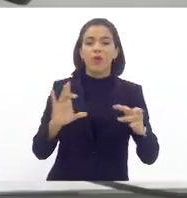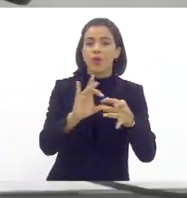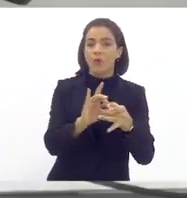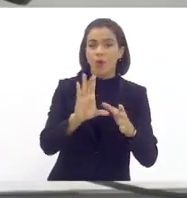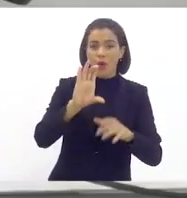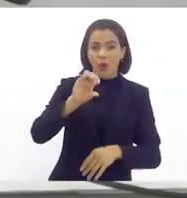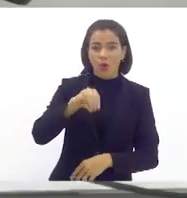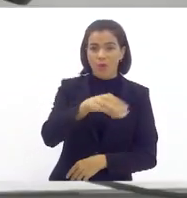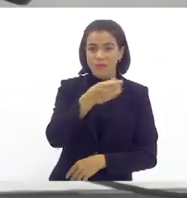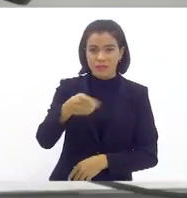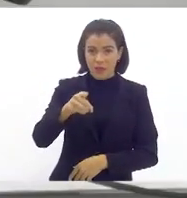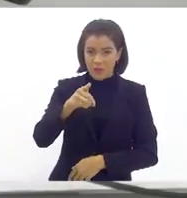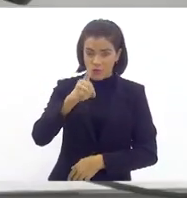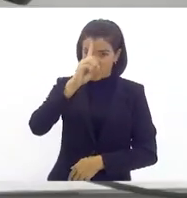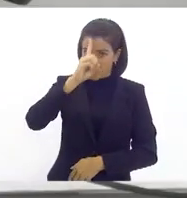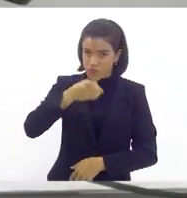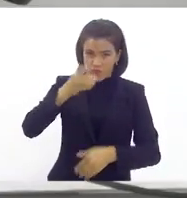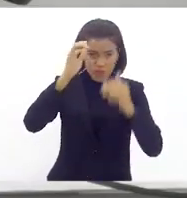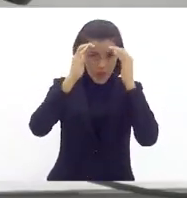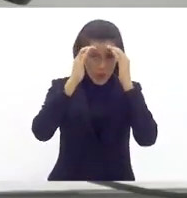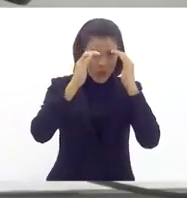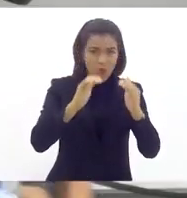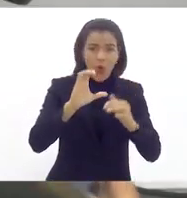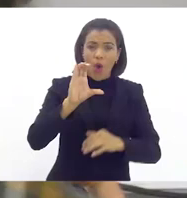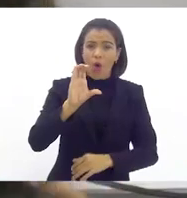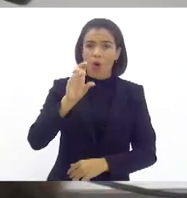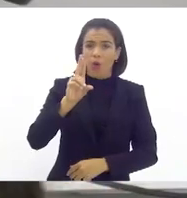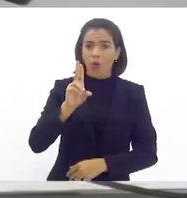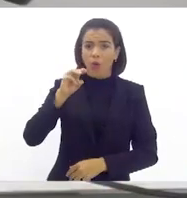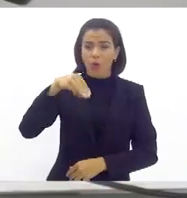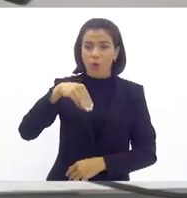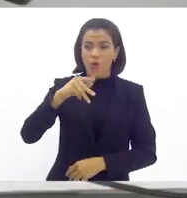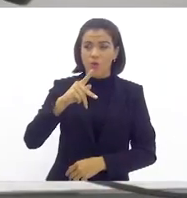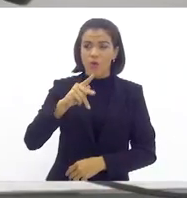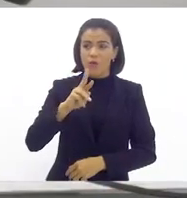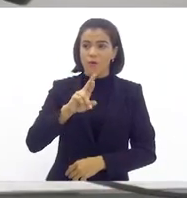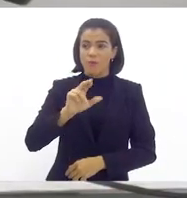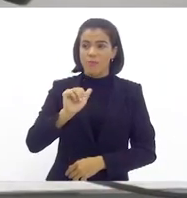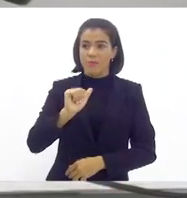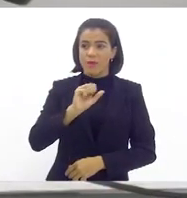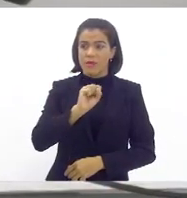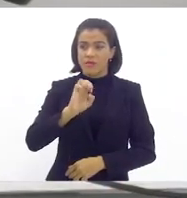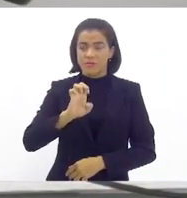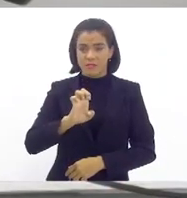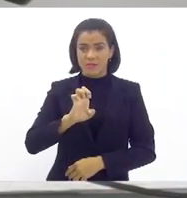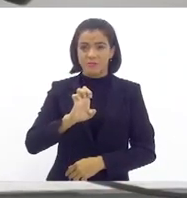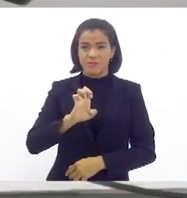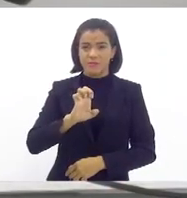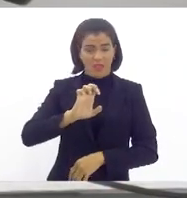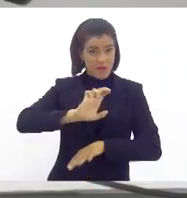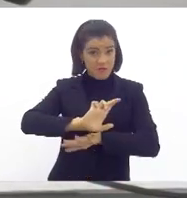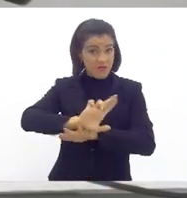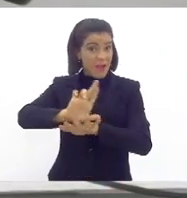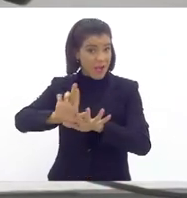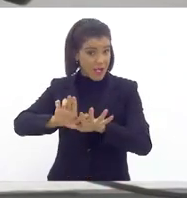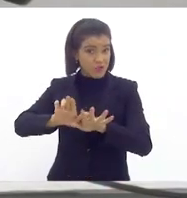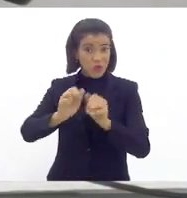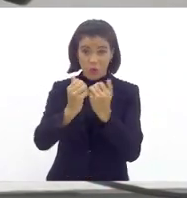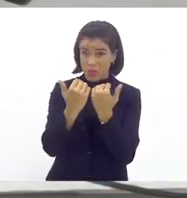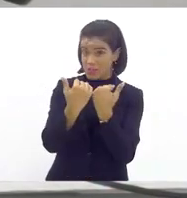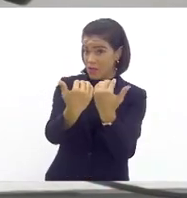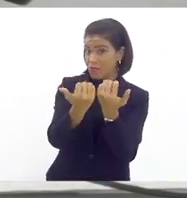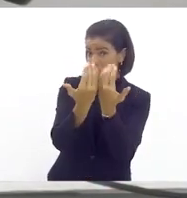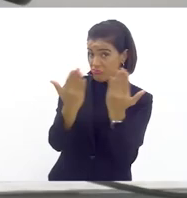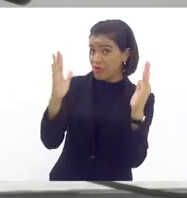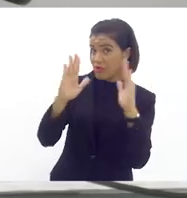comissão do Cumpra-se. É a nossa segunda audiência conjunta, inclusive. Terceira da nossa comissão. De várias outras que virão. De várias